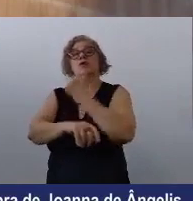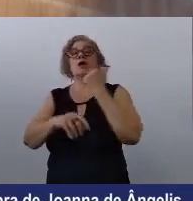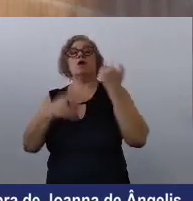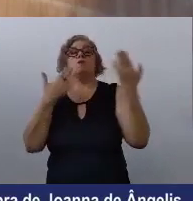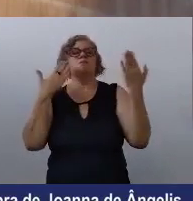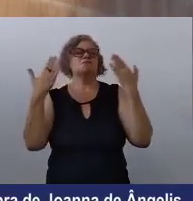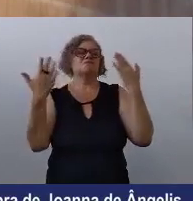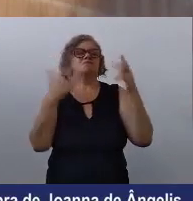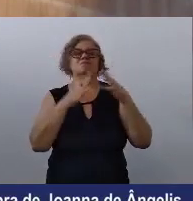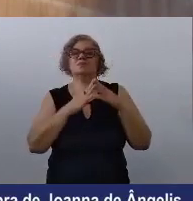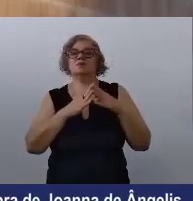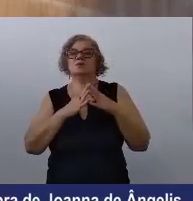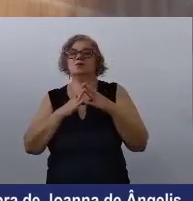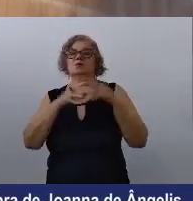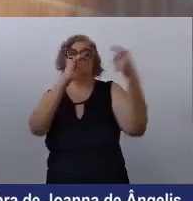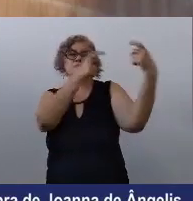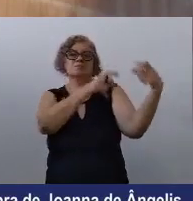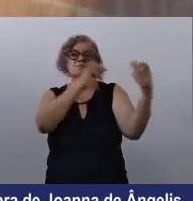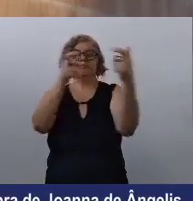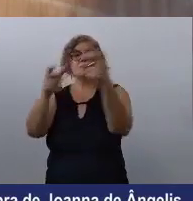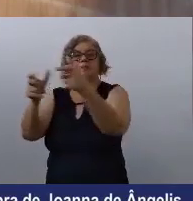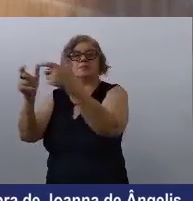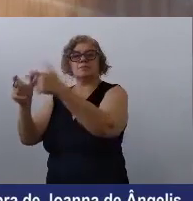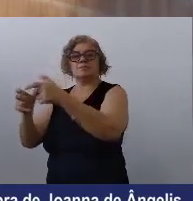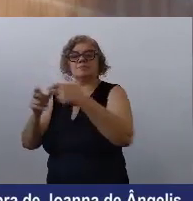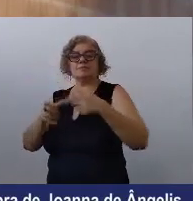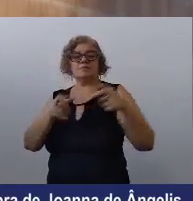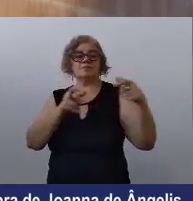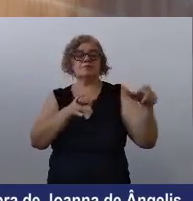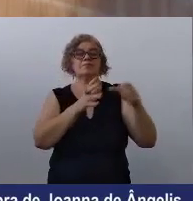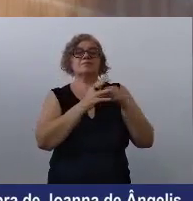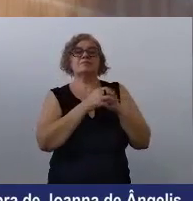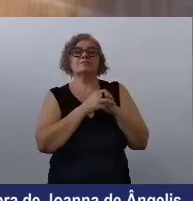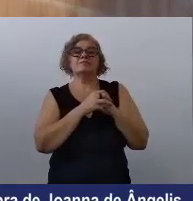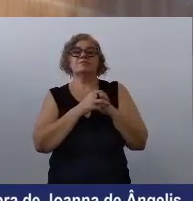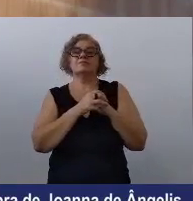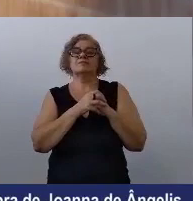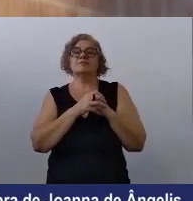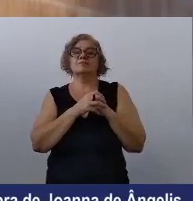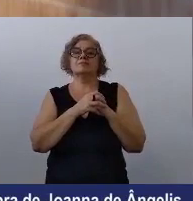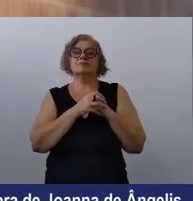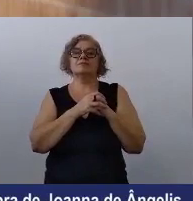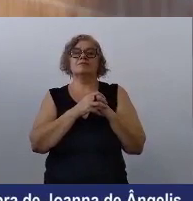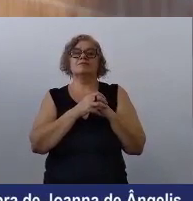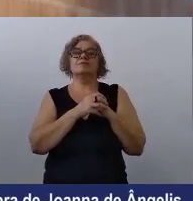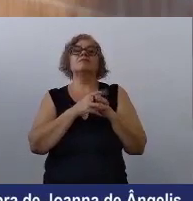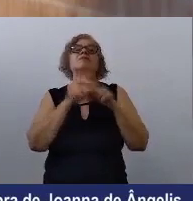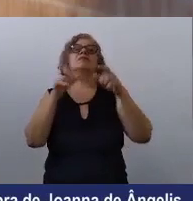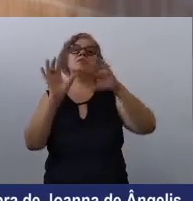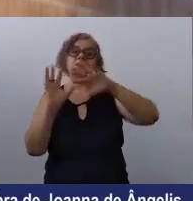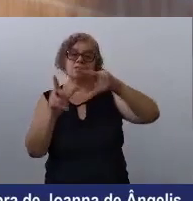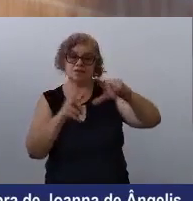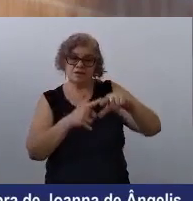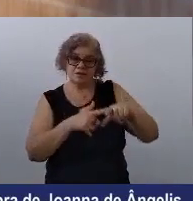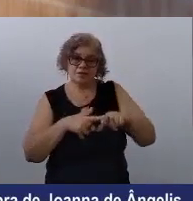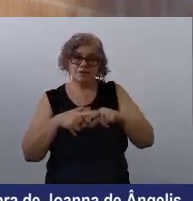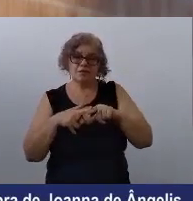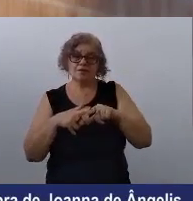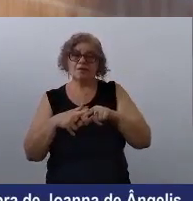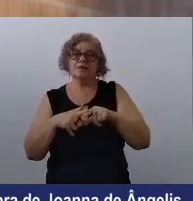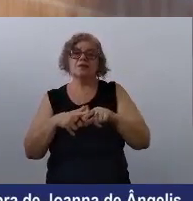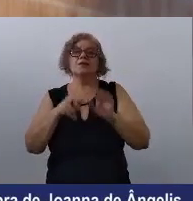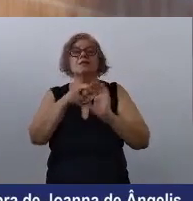cantinhos do planeta. Nosso lindo planeta azul. Vibremos pelo planeta Terra, que ele